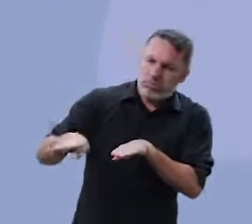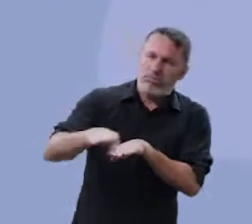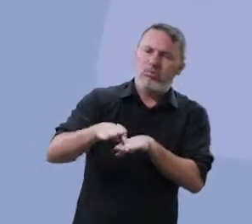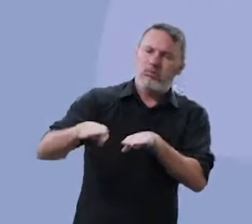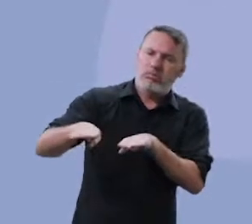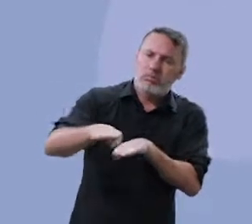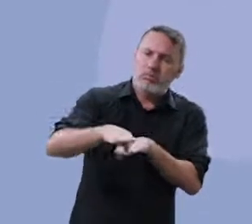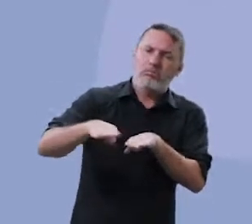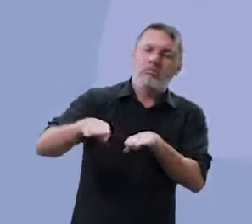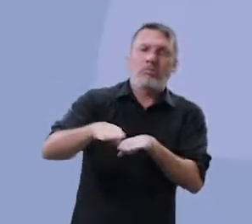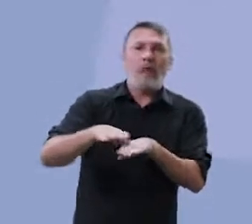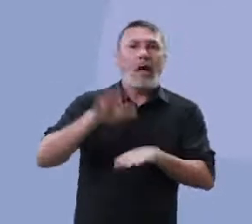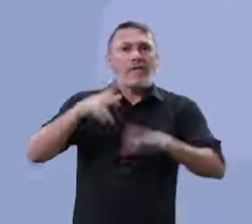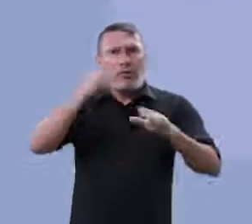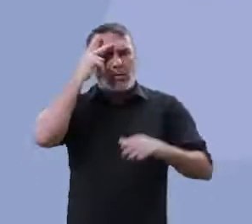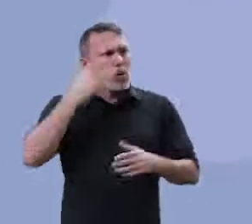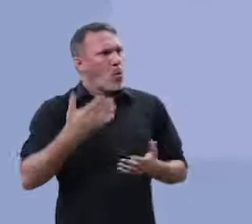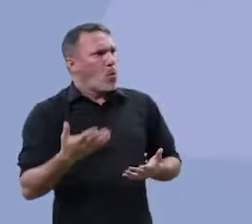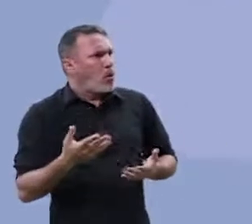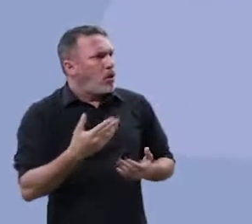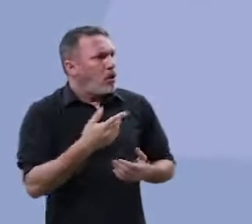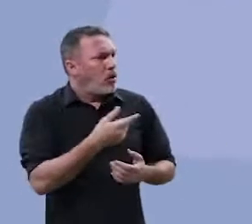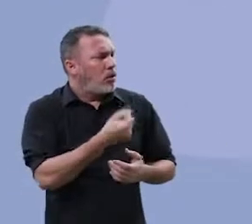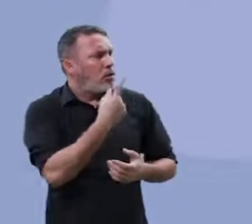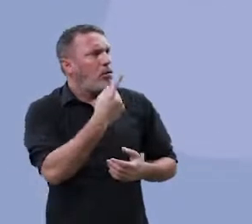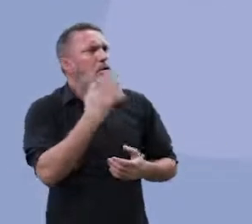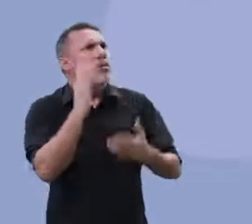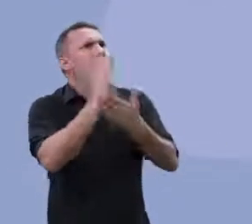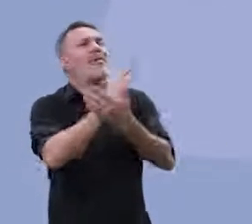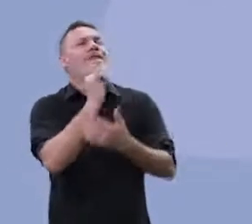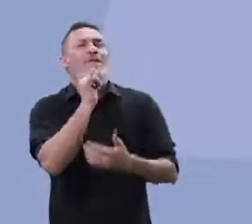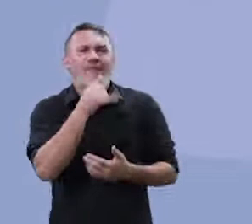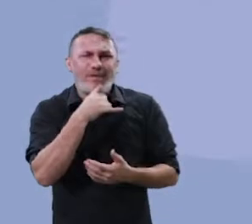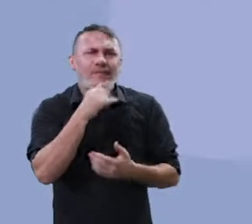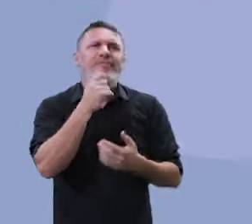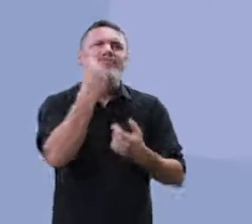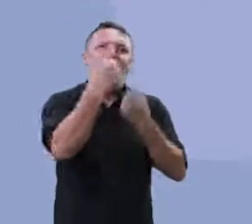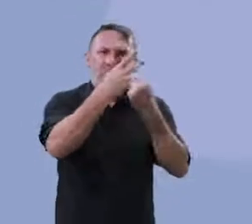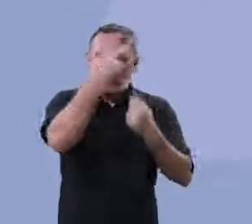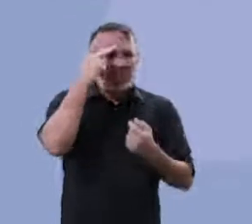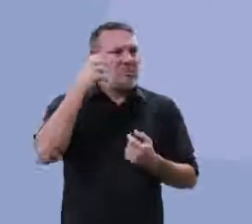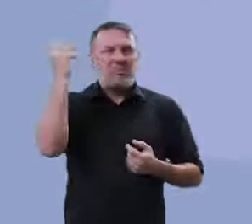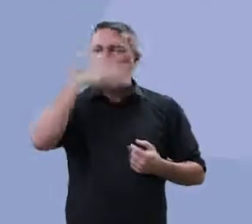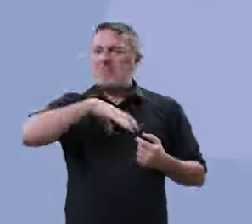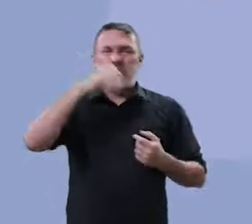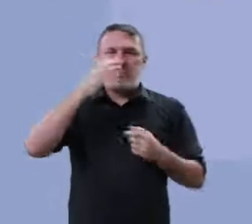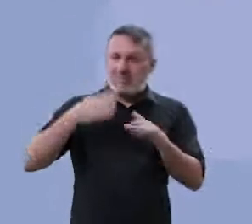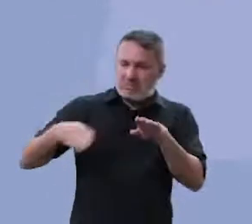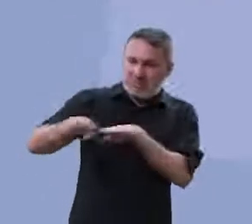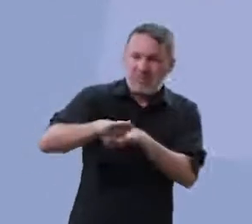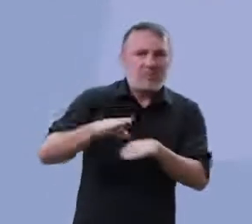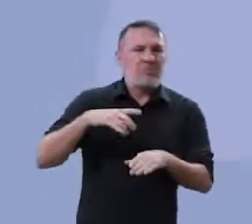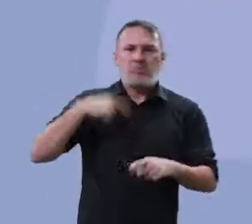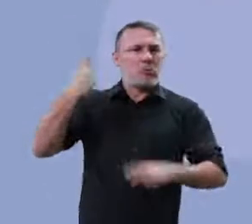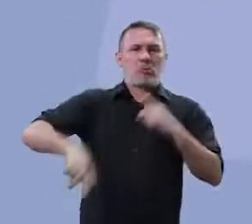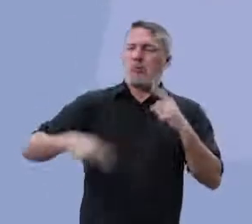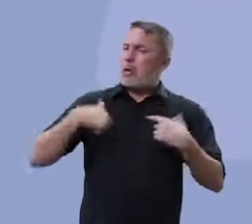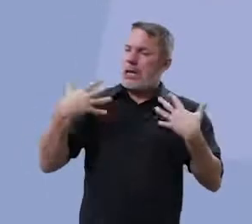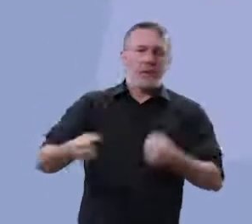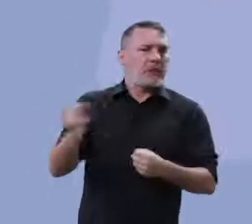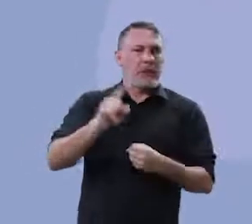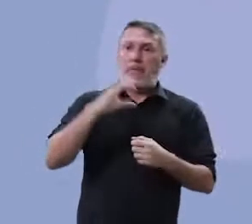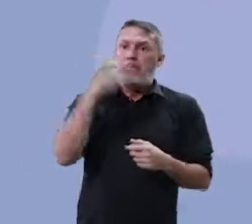dá para parar, sai. E as pessoas até, nossa, ele parou para mim, quase choram. Por quê? O Brasil, infelizmente, não é normal essa